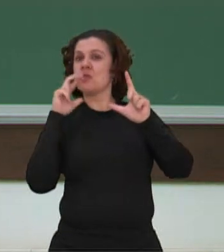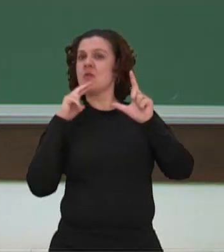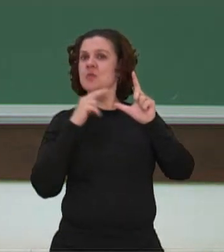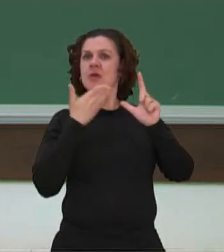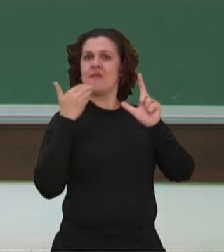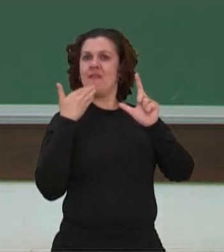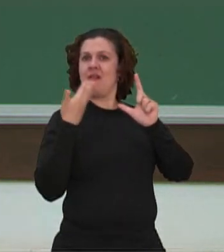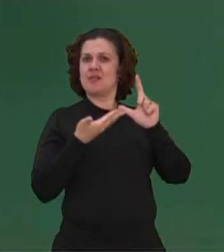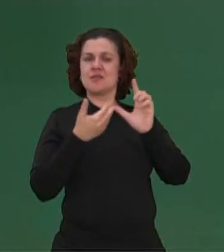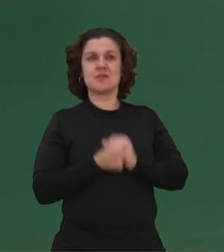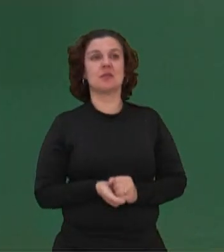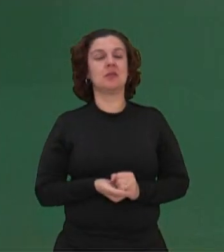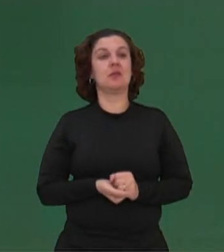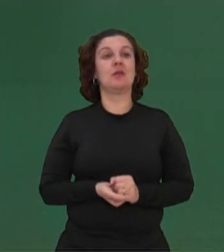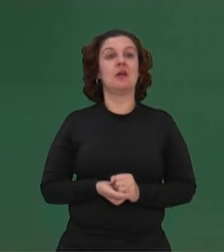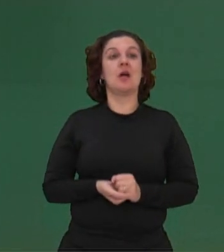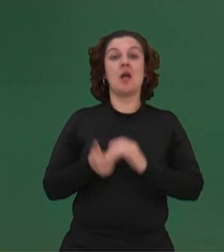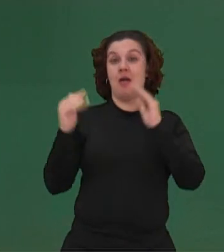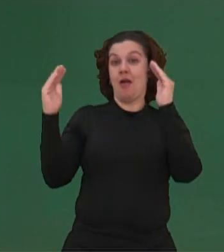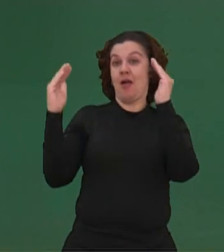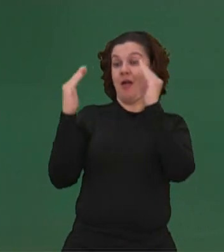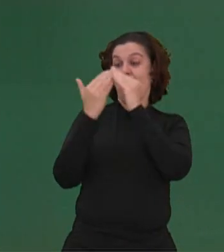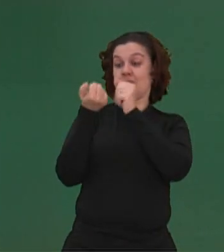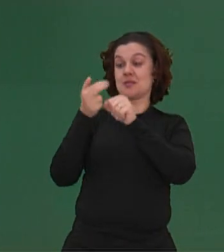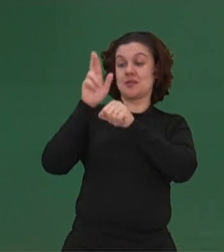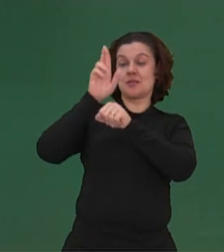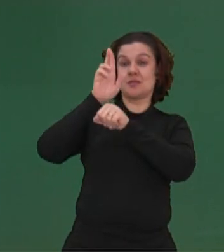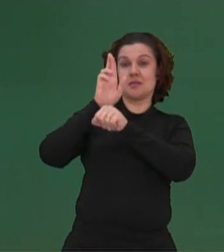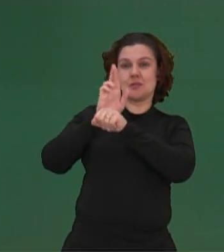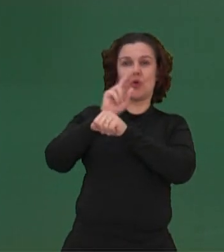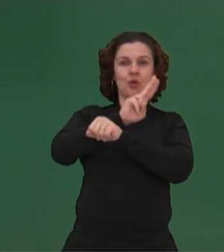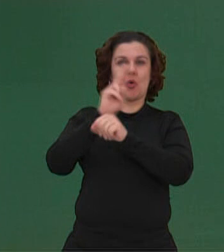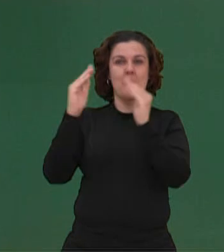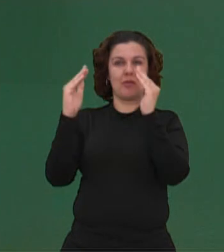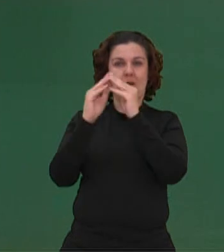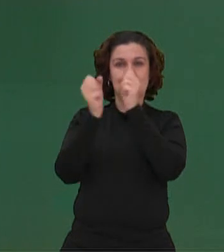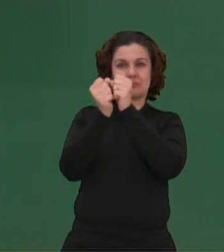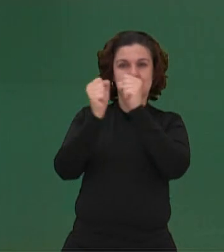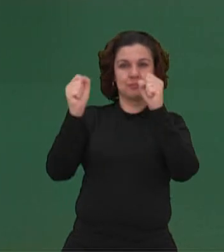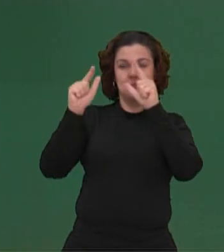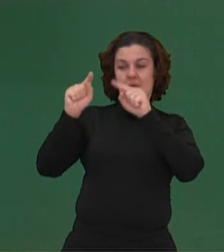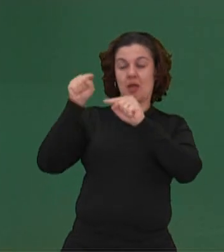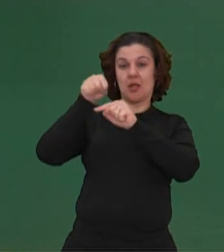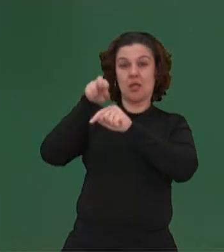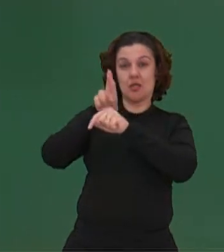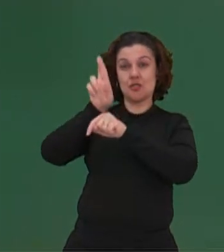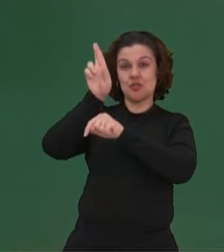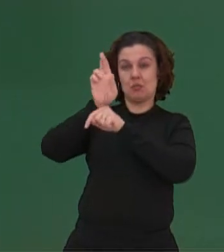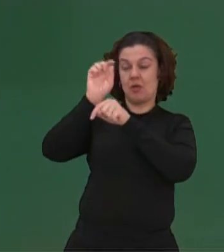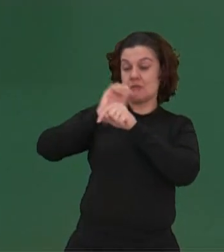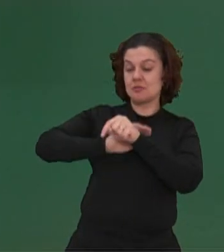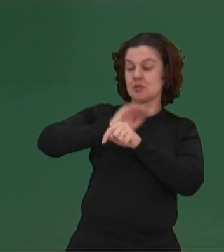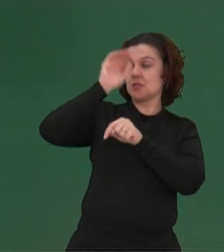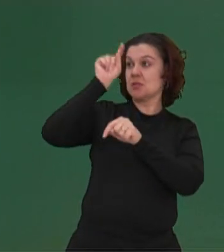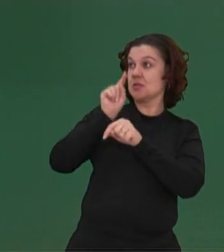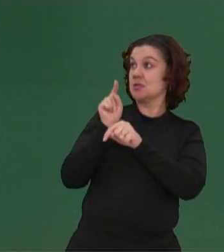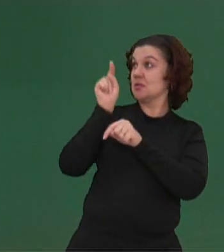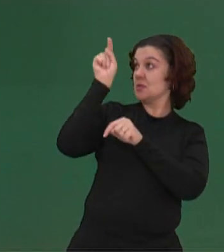mais facilmente. Você tem a casa grande no canto direito lá em cima, a casa grande no ponto mais